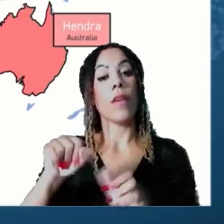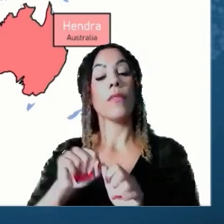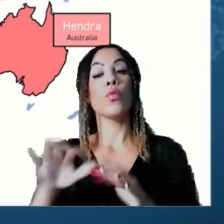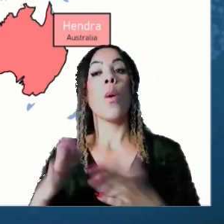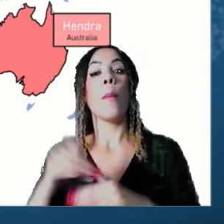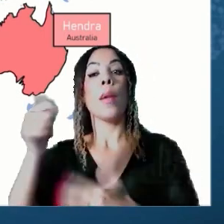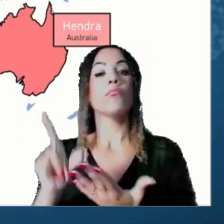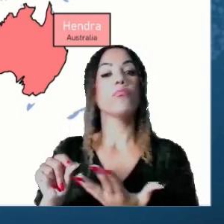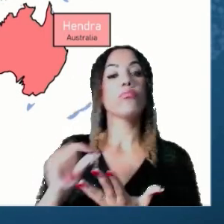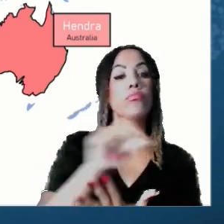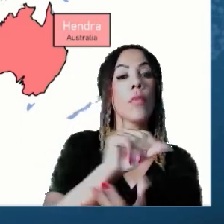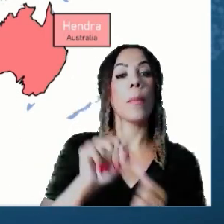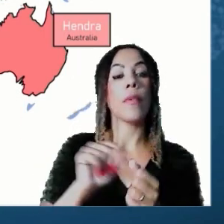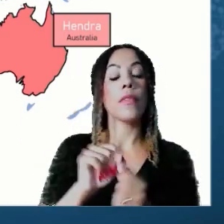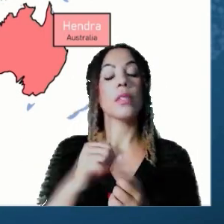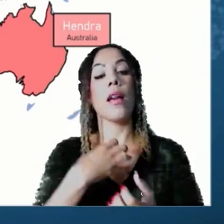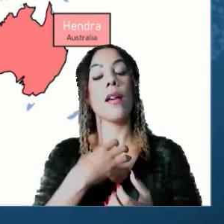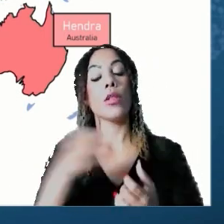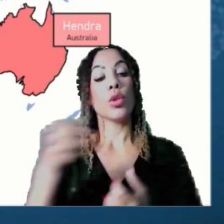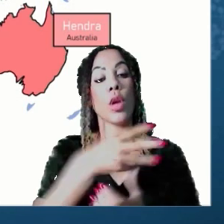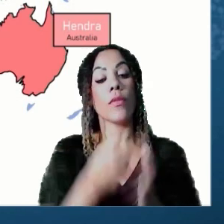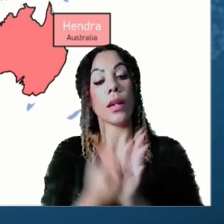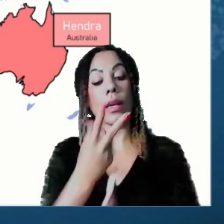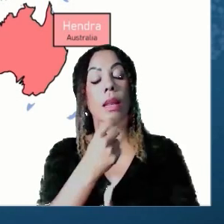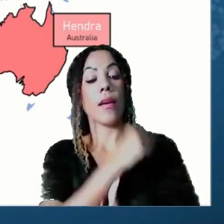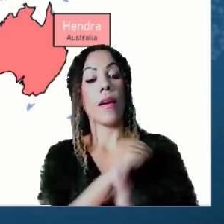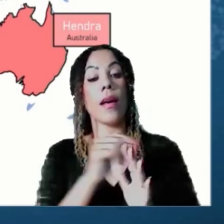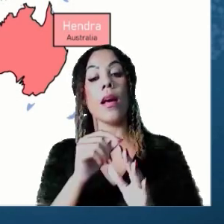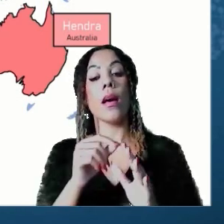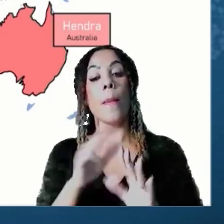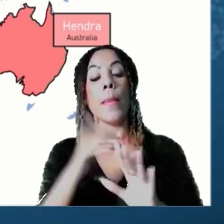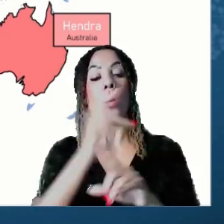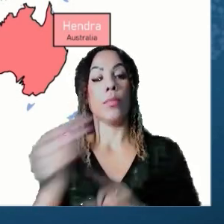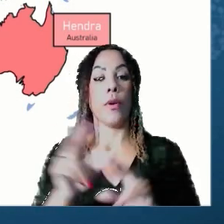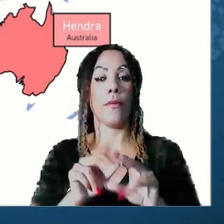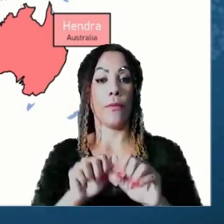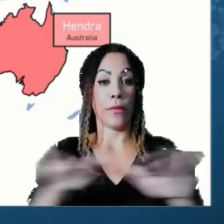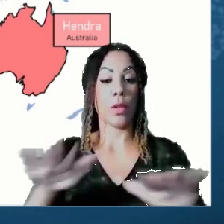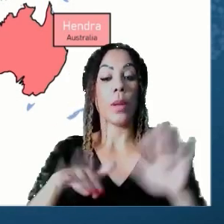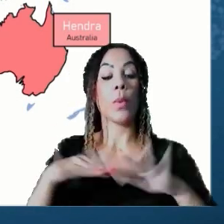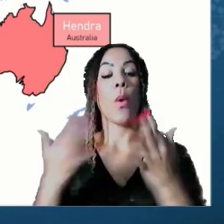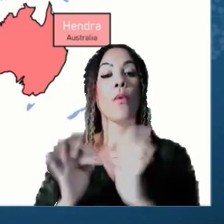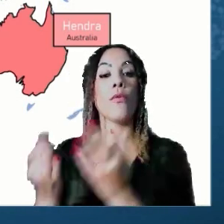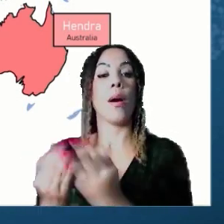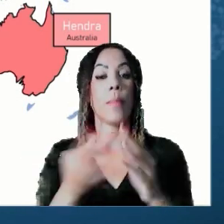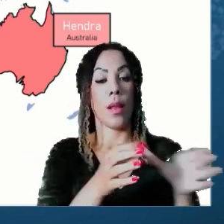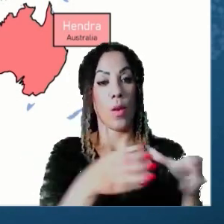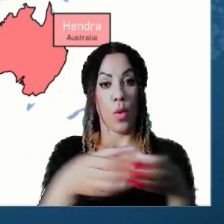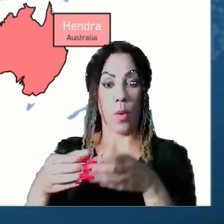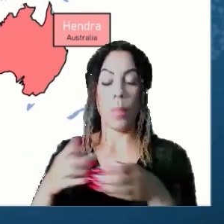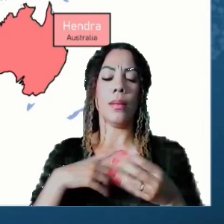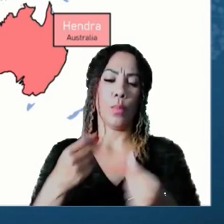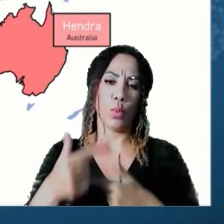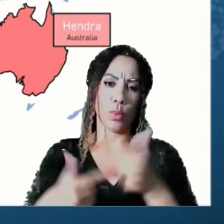abordagem para fazer vacinas contra os novos vírus, dependendo da família a qual pertençam. Existe muito trabalho a ser feito, mas se continuarmos a trabalhar com